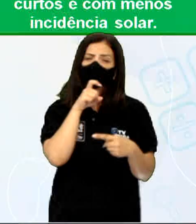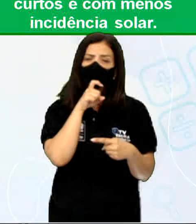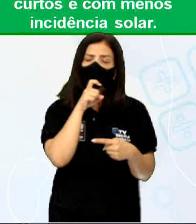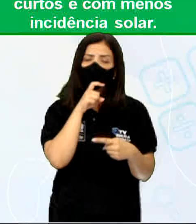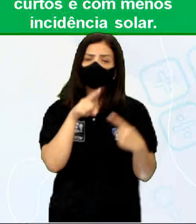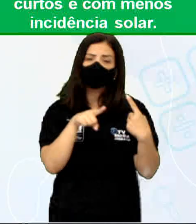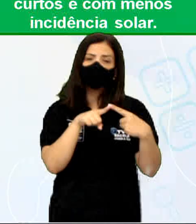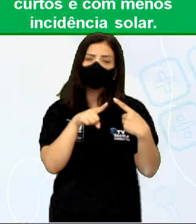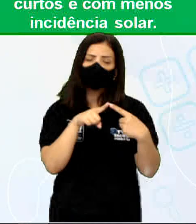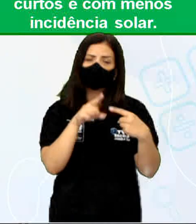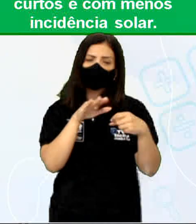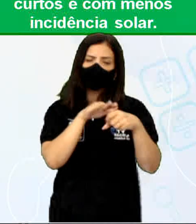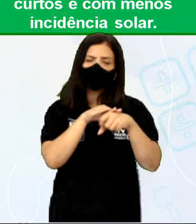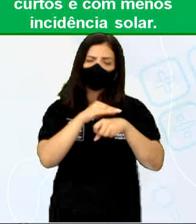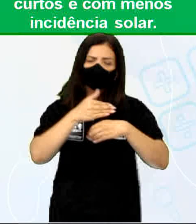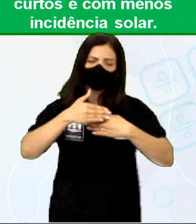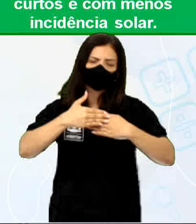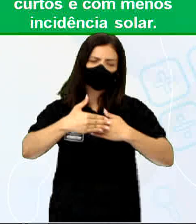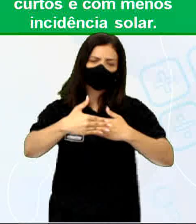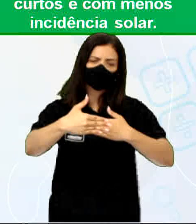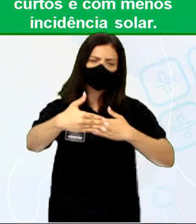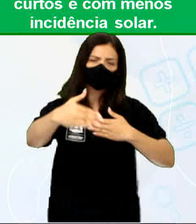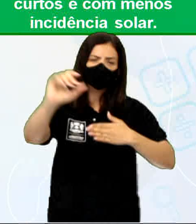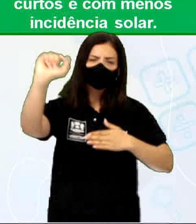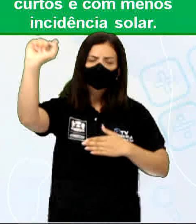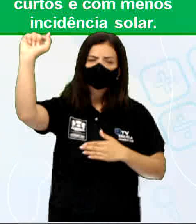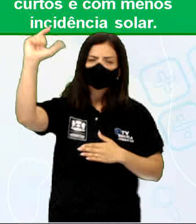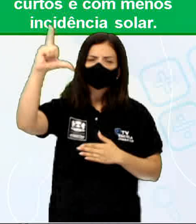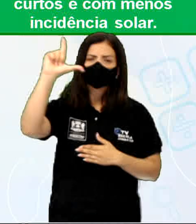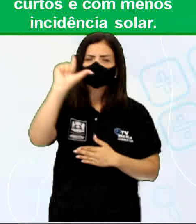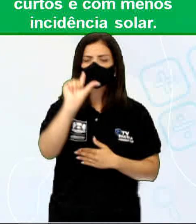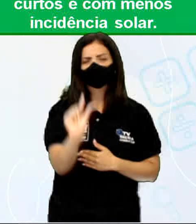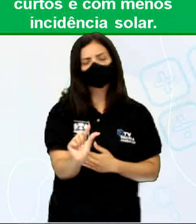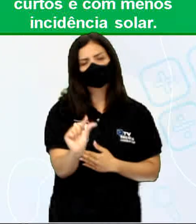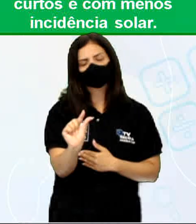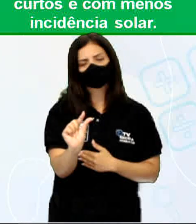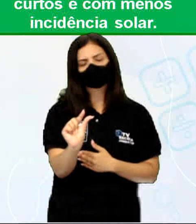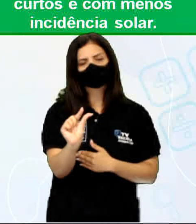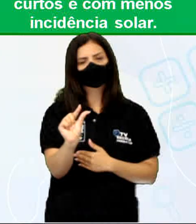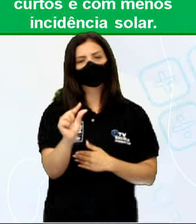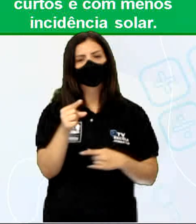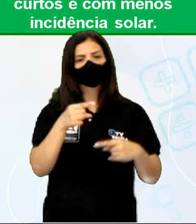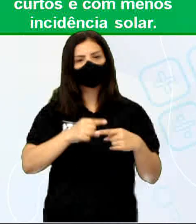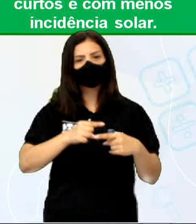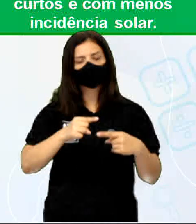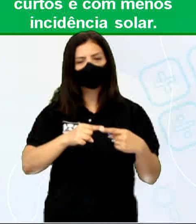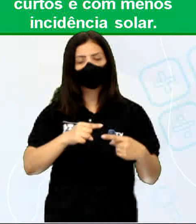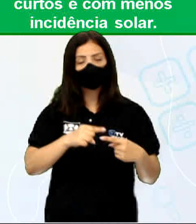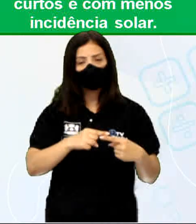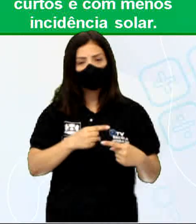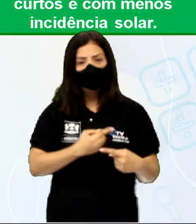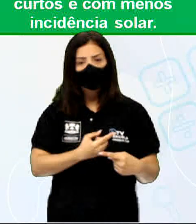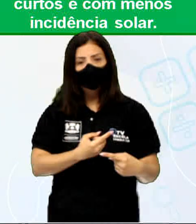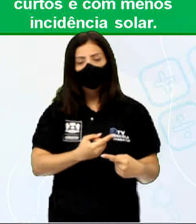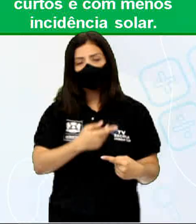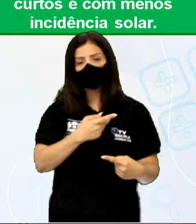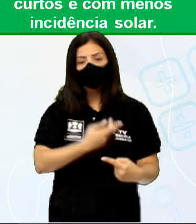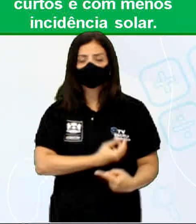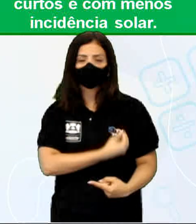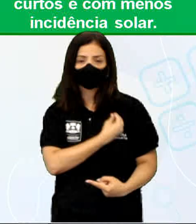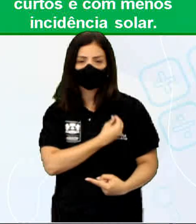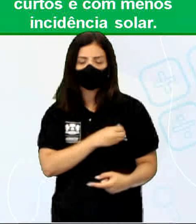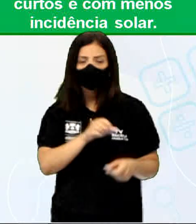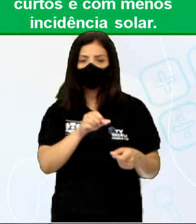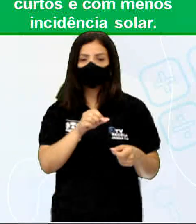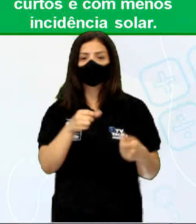noites mais longas e a incidência solar ela é menor, já que os seres produtores